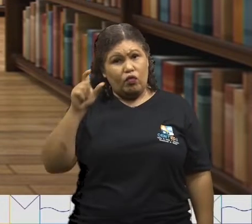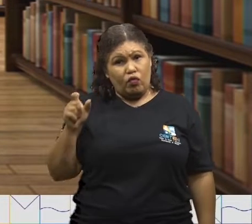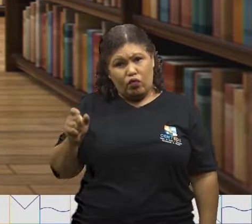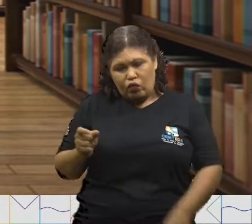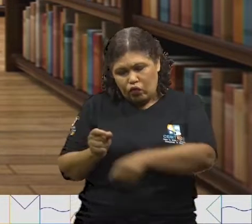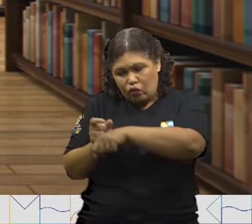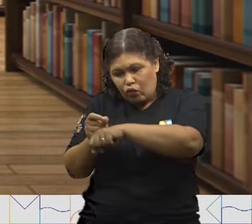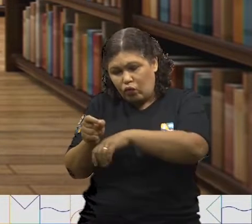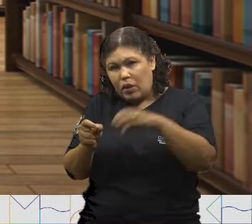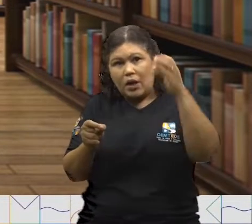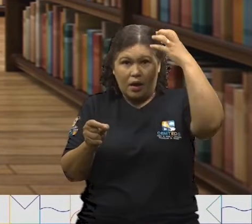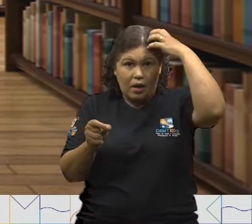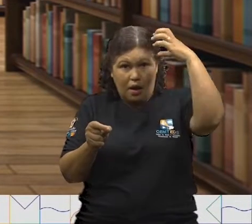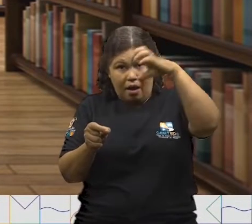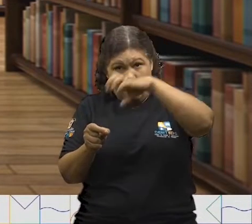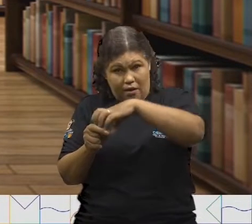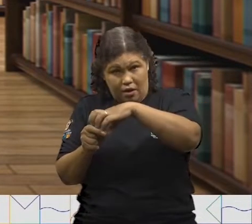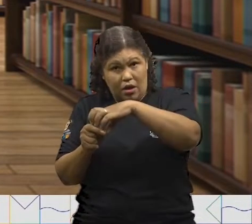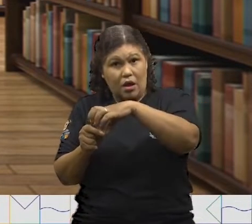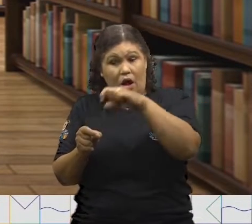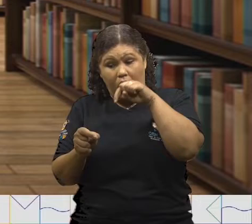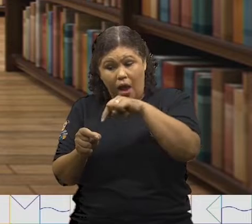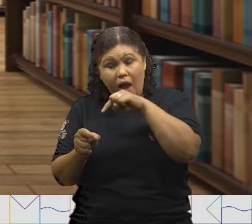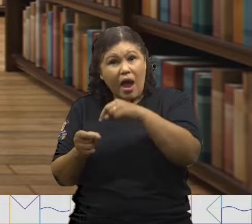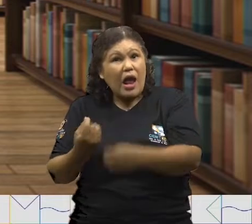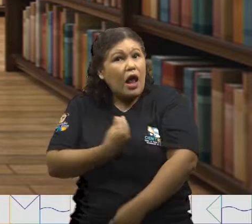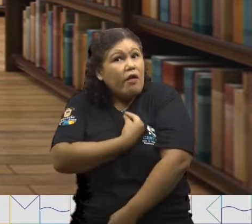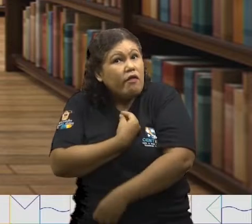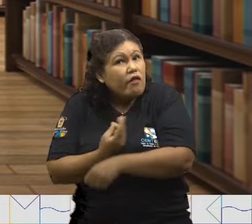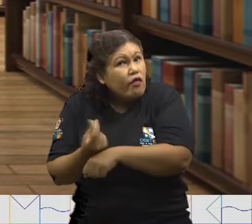vive mais do que as outras formigas.